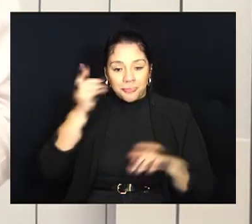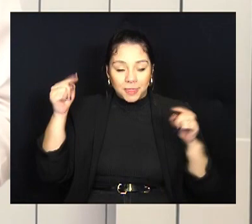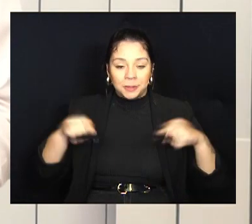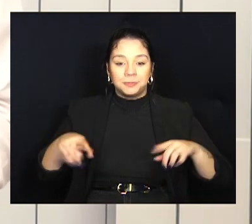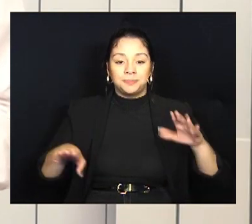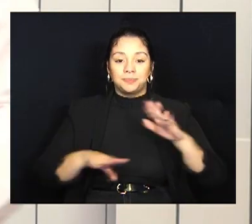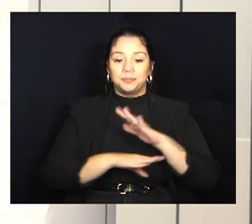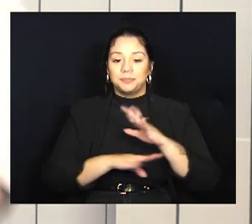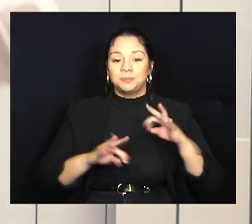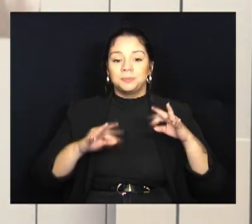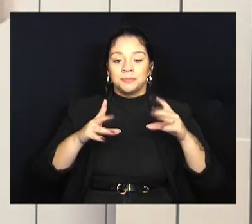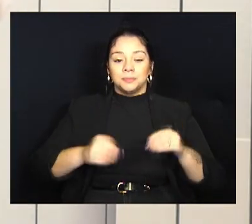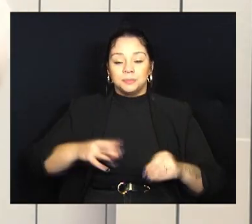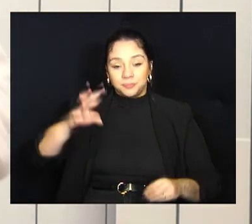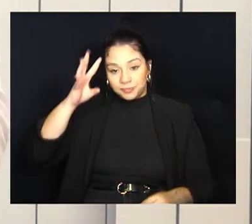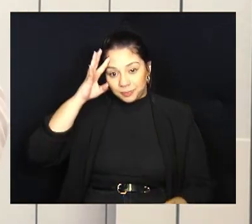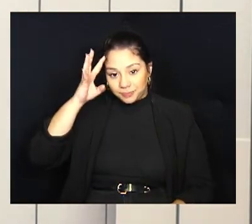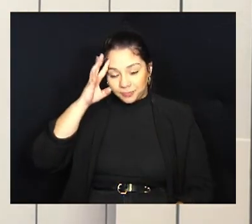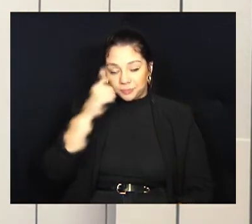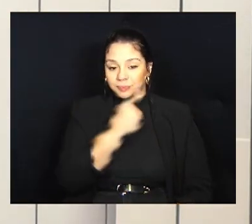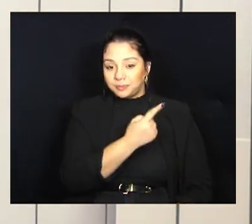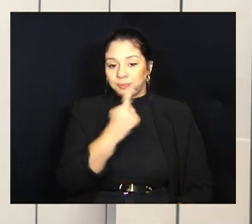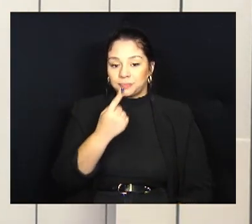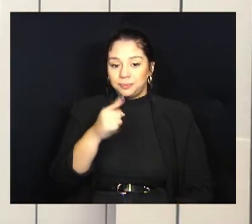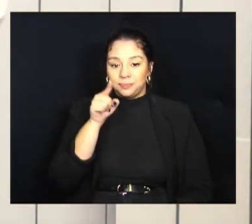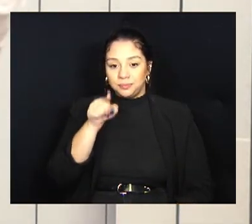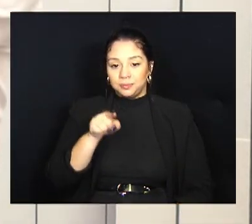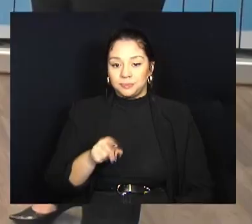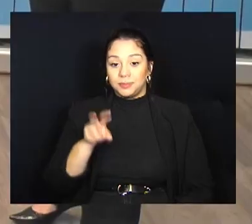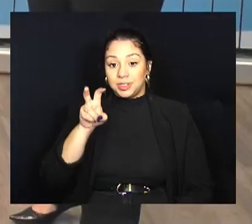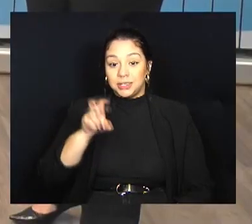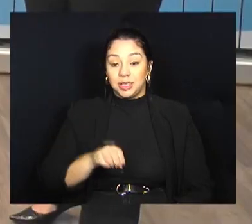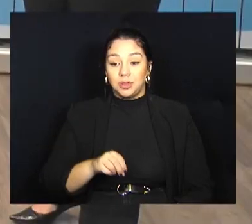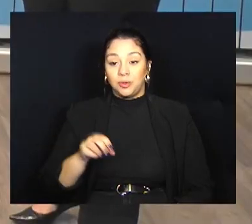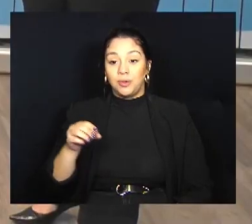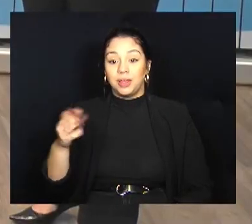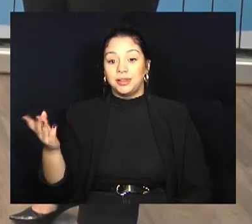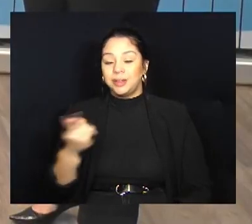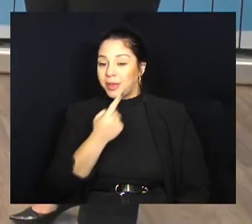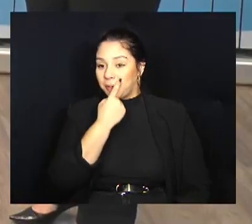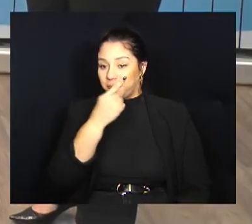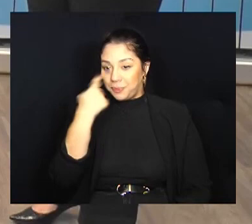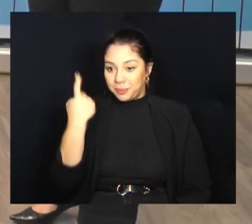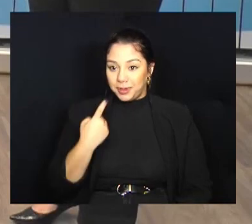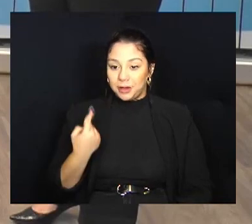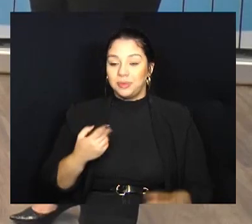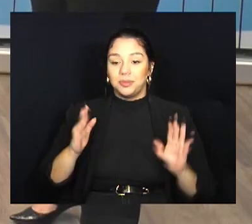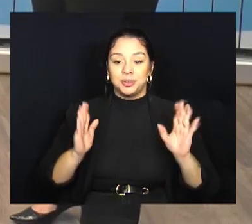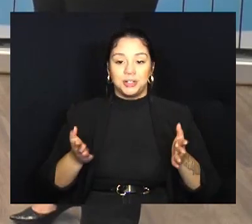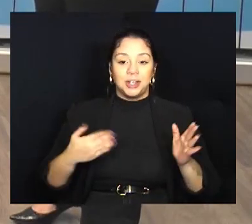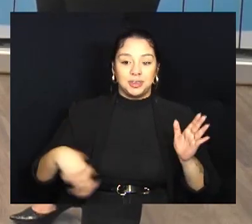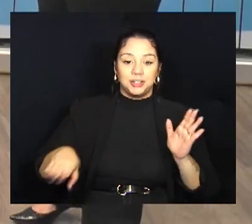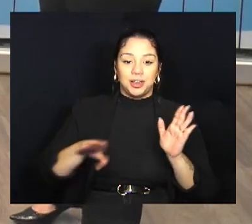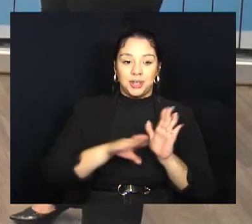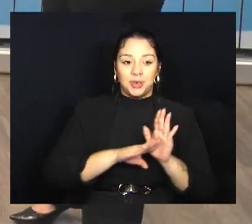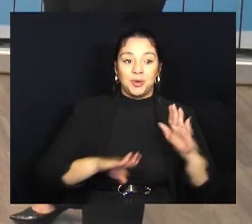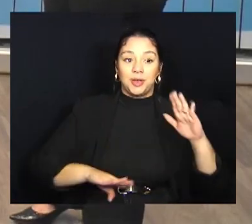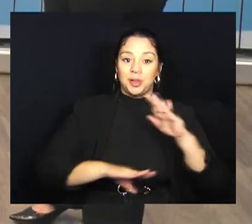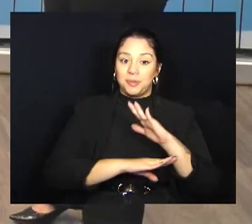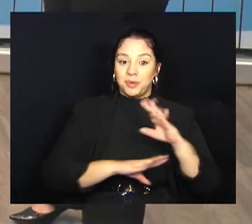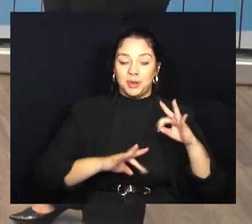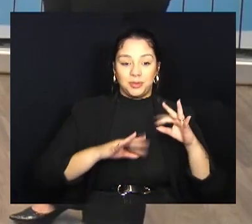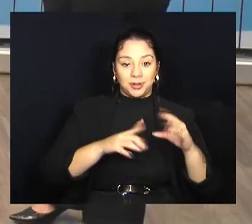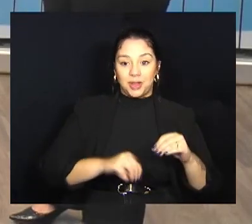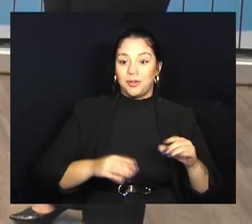nesta quarta-feira, 11 horas mais 50 minutos. Mirna Abreu já está aqui nos nossos estúdios, Câmara Total não para, porque agora é hora